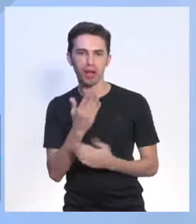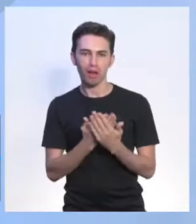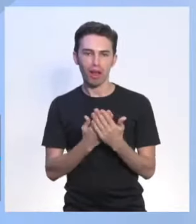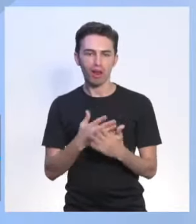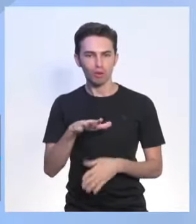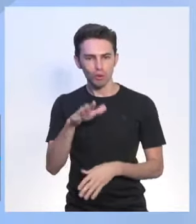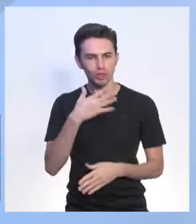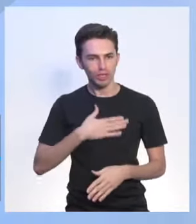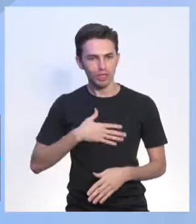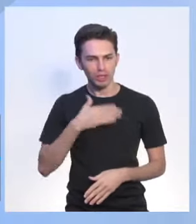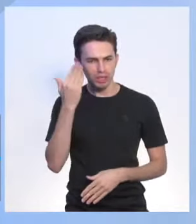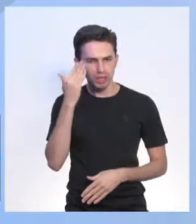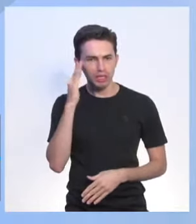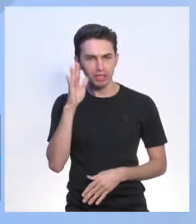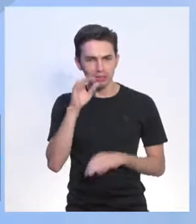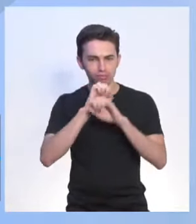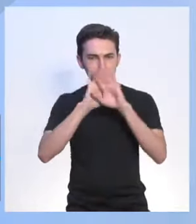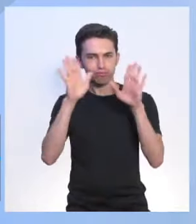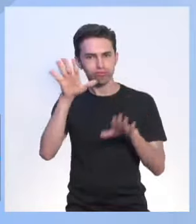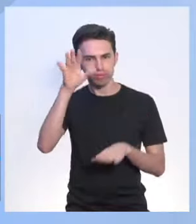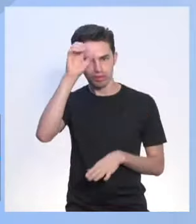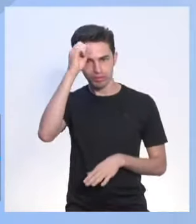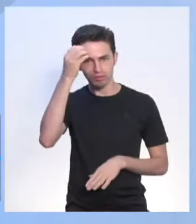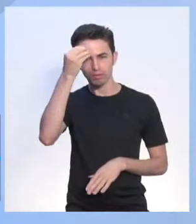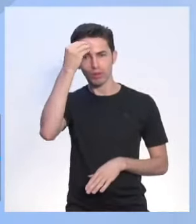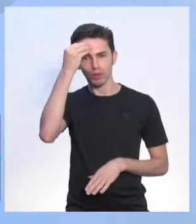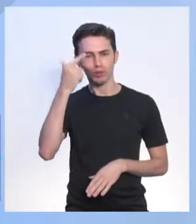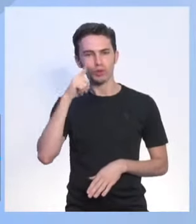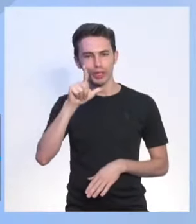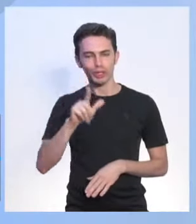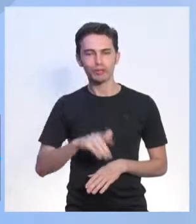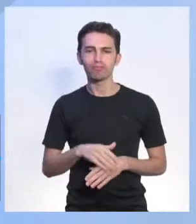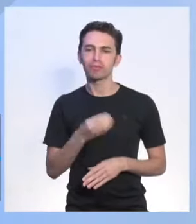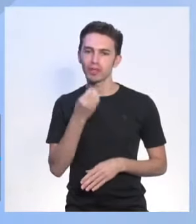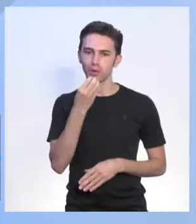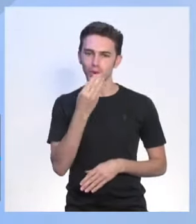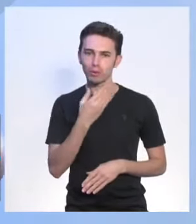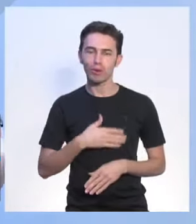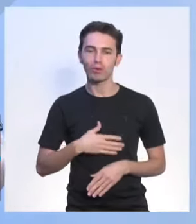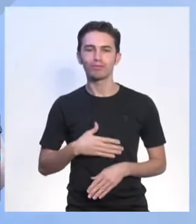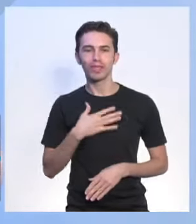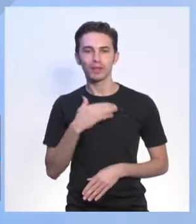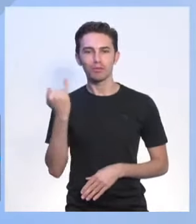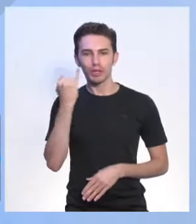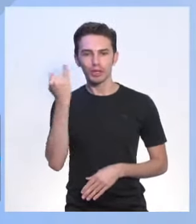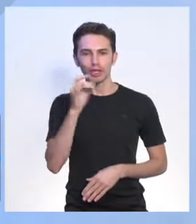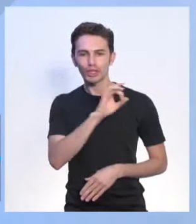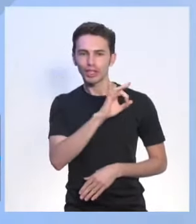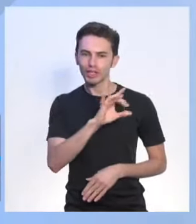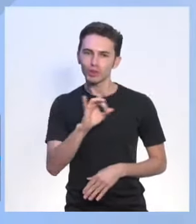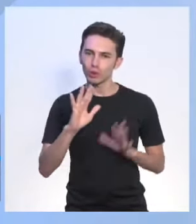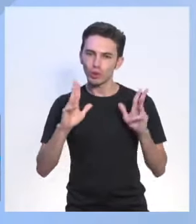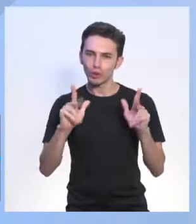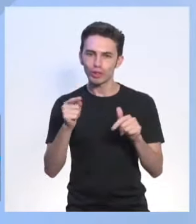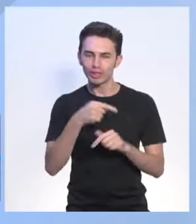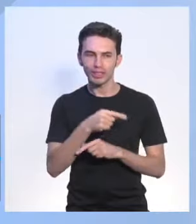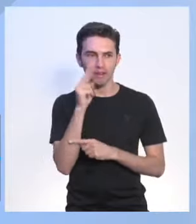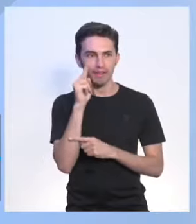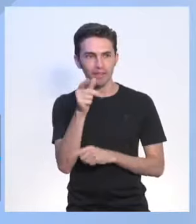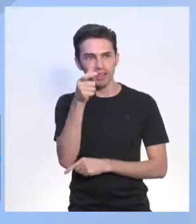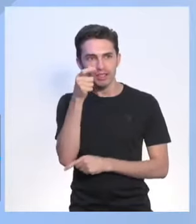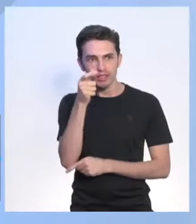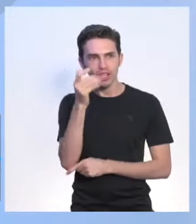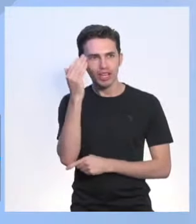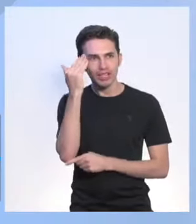conseguiram absorver aquilo que a gente estava passando. Isso é importante, né? É importante que a gente entenda um pouco daquilo que está sendo feito e caso eu